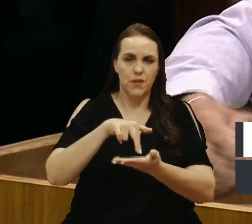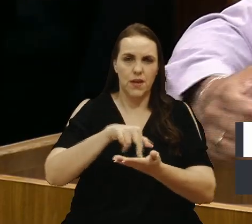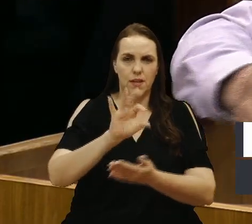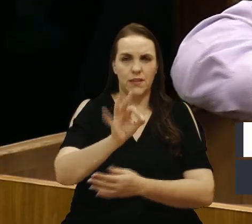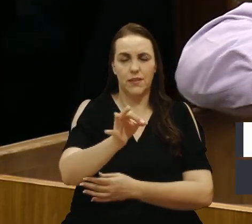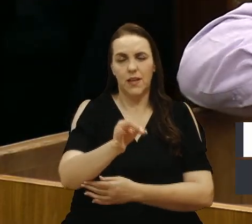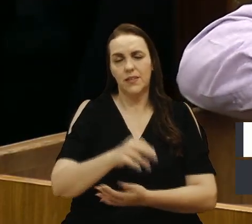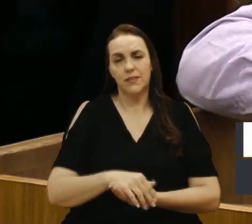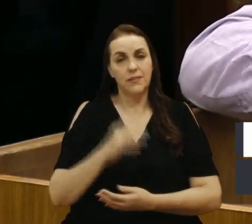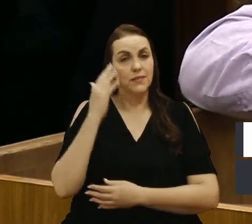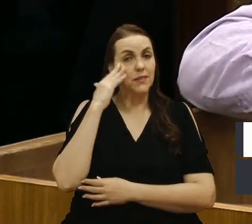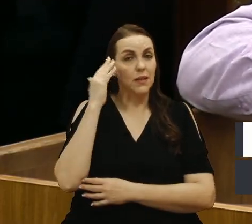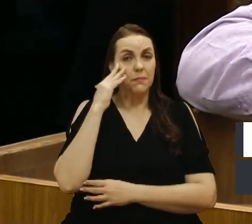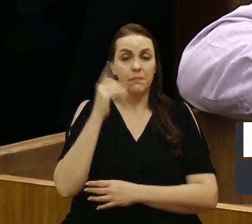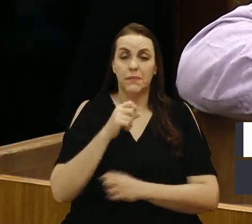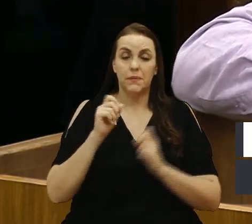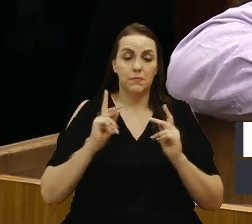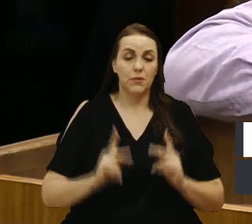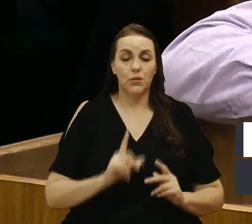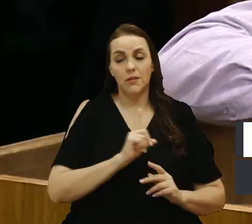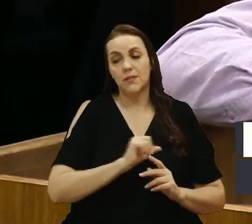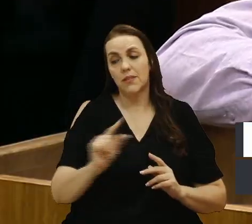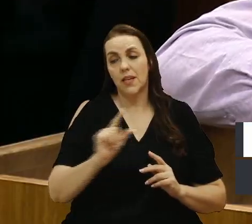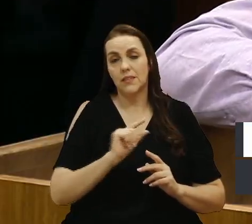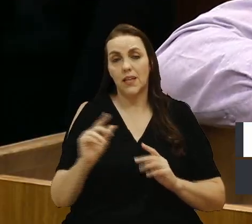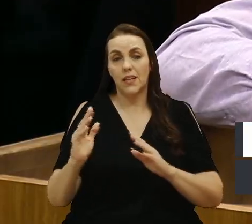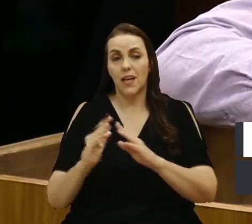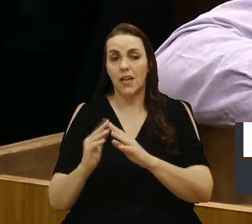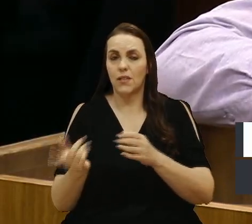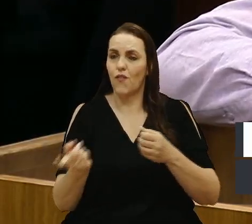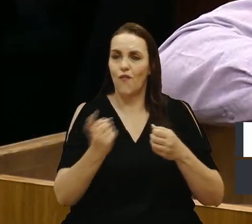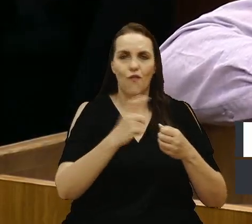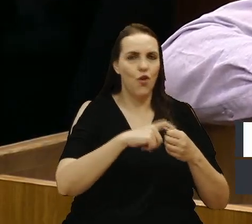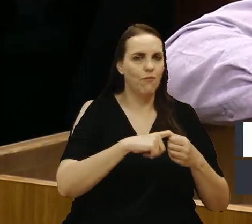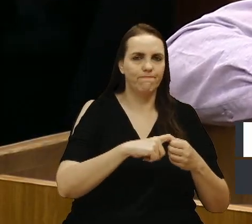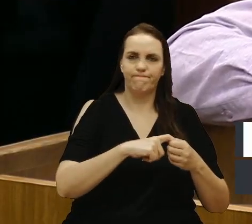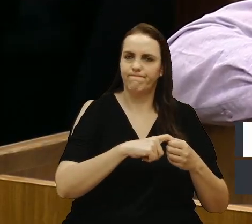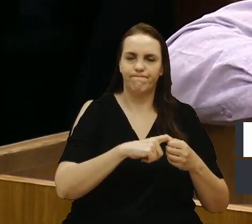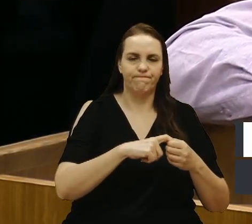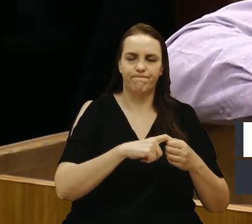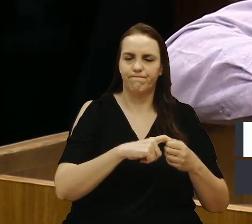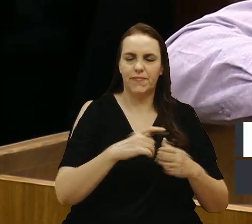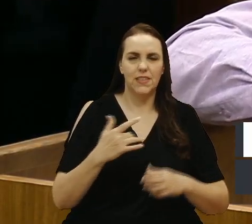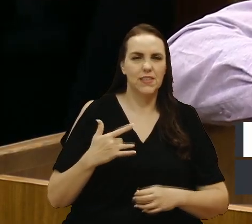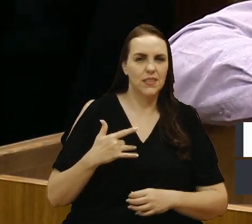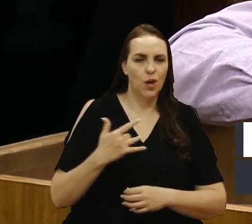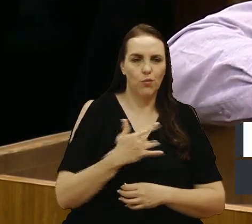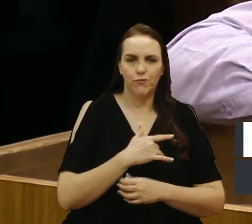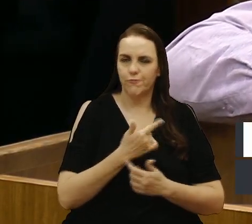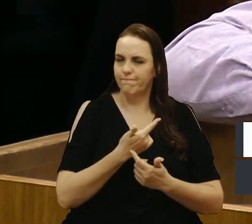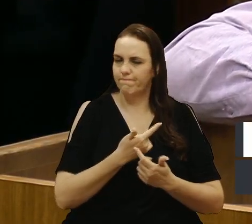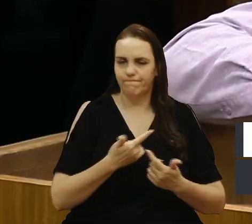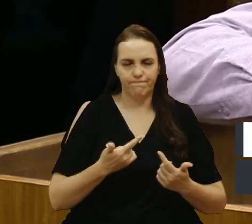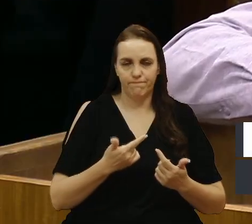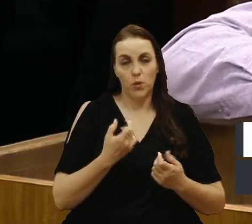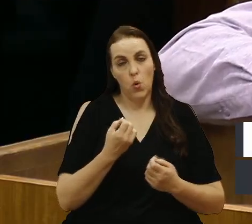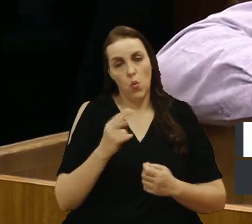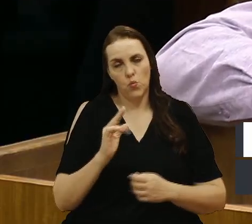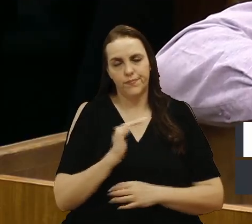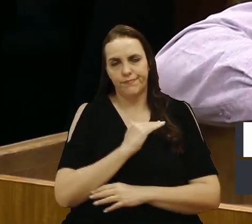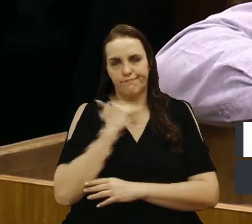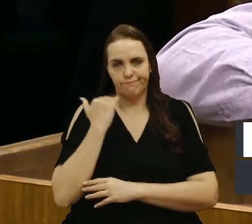que muitas pessoas saem de casa todos os dias e não conseguem voltar para casa com saúde, e muitos acabam perdendo a vida.